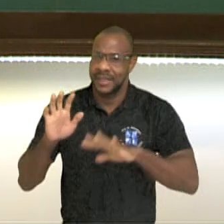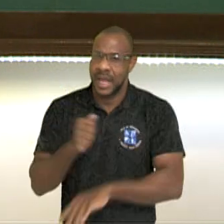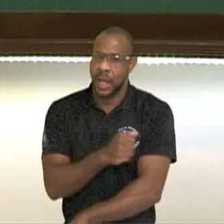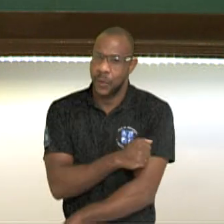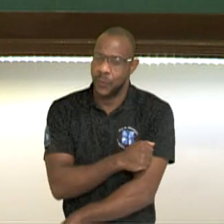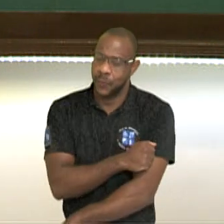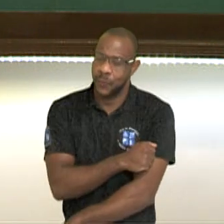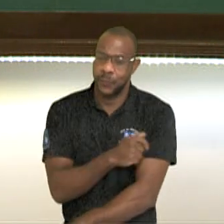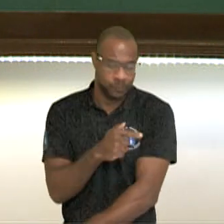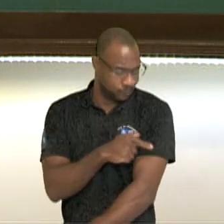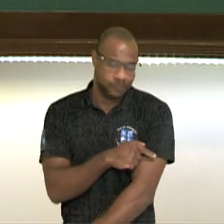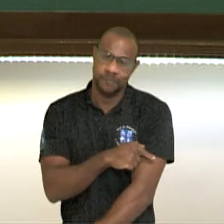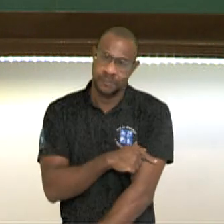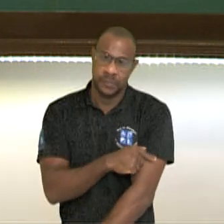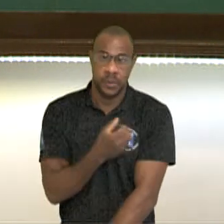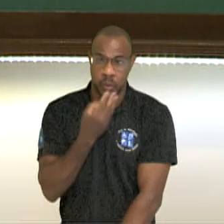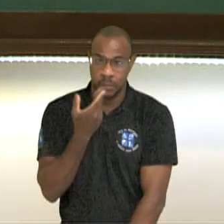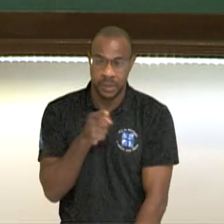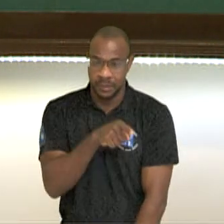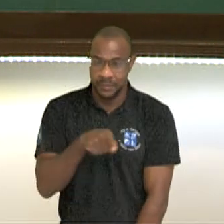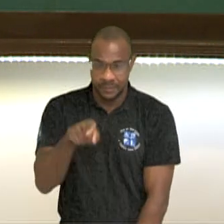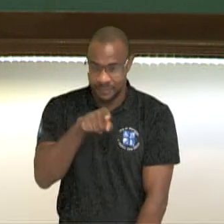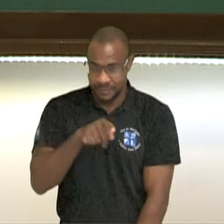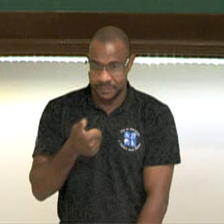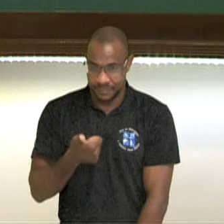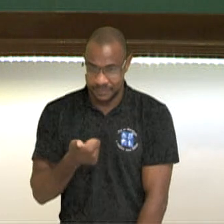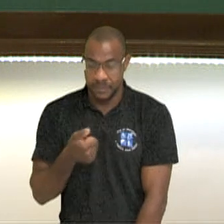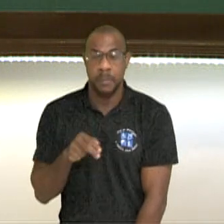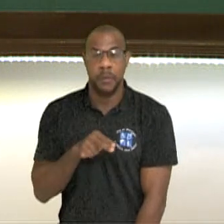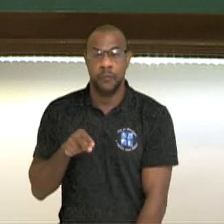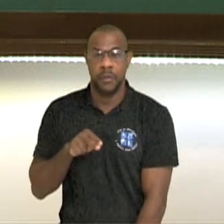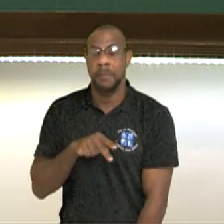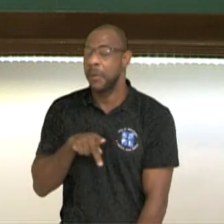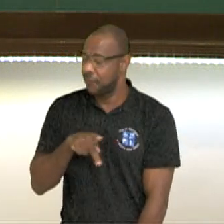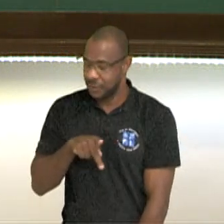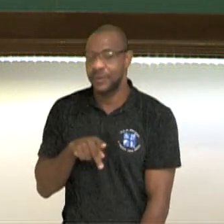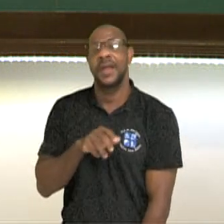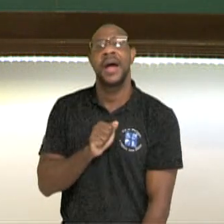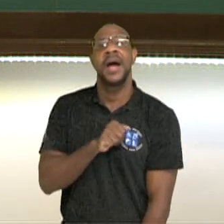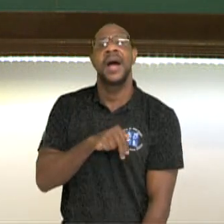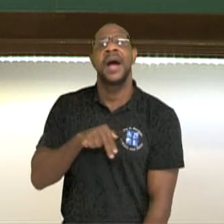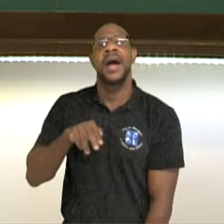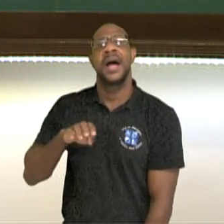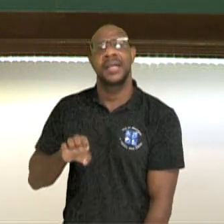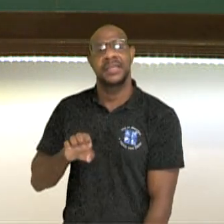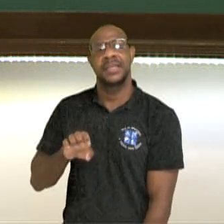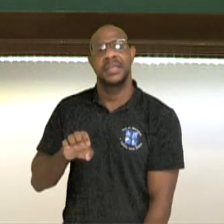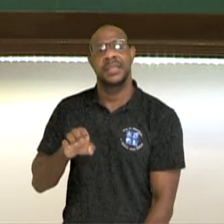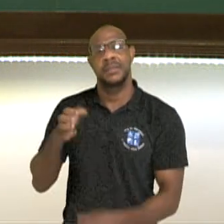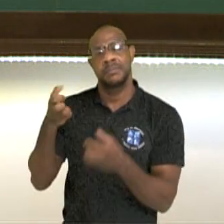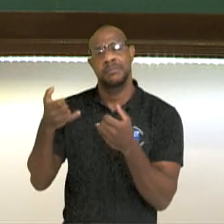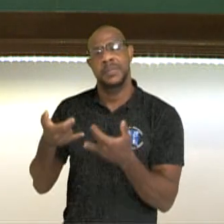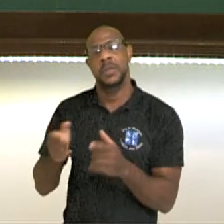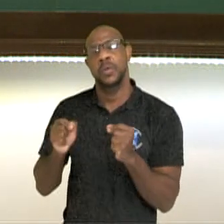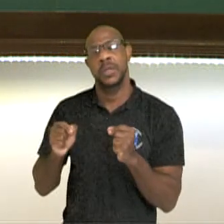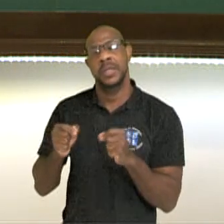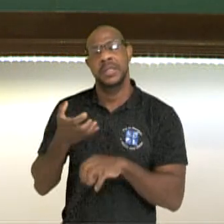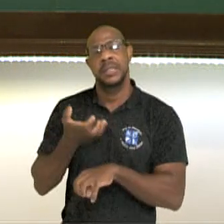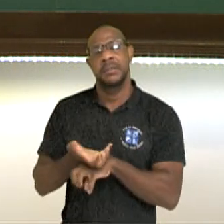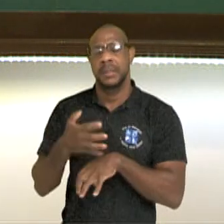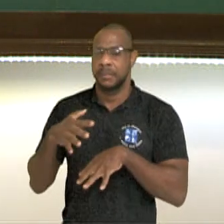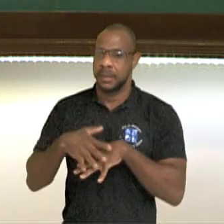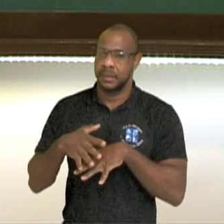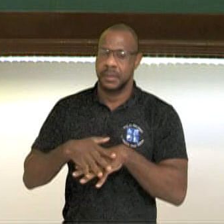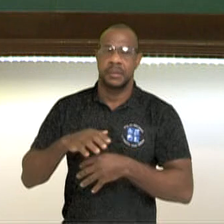7º ano, tudo bem com vocês? Eu sou a professora Anne e hoje nós vamos trabalhar matemática.